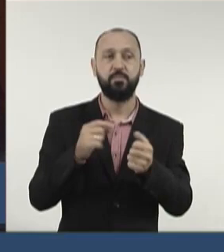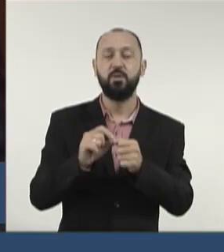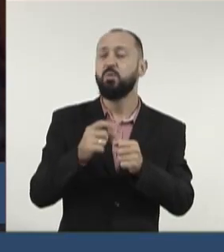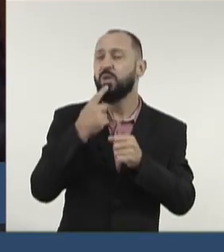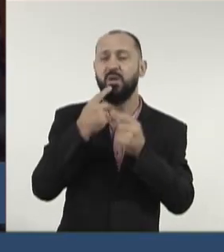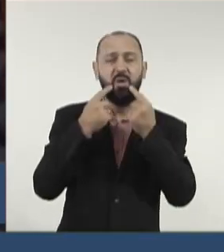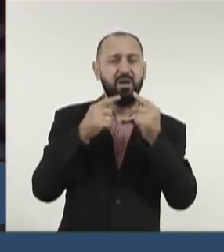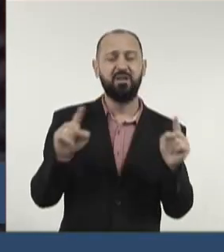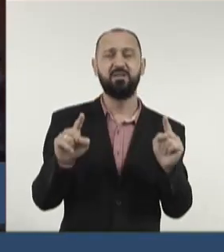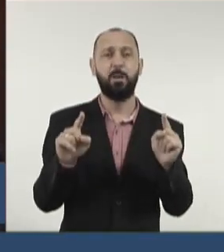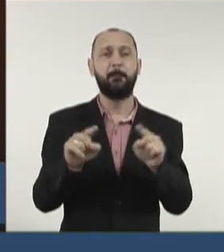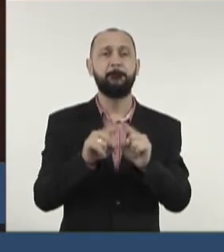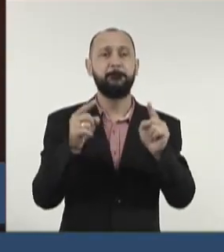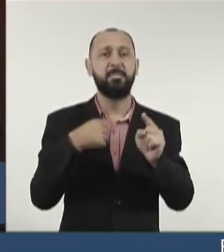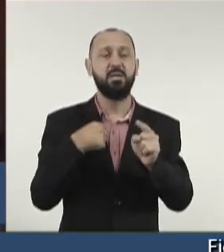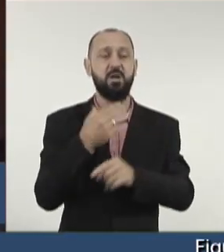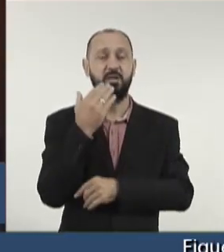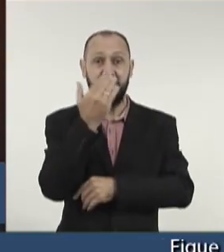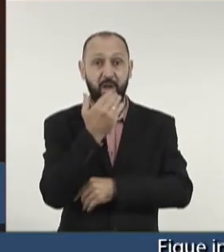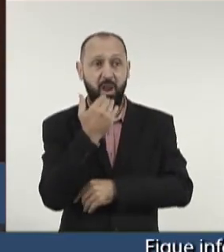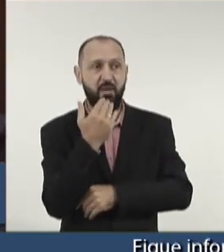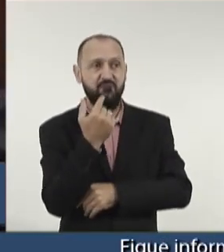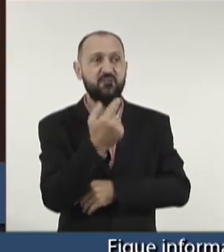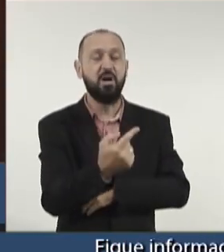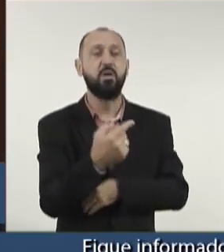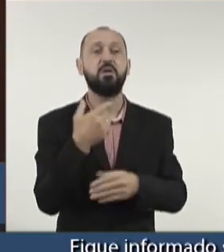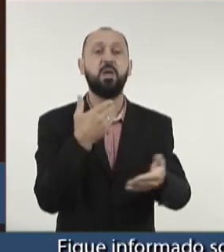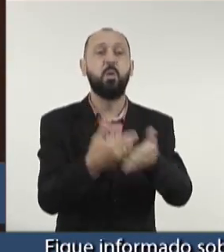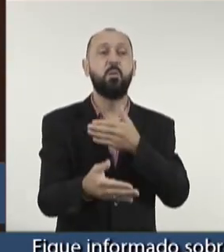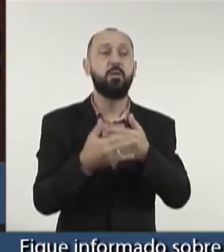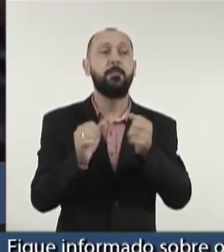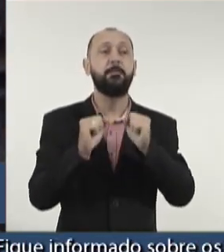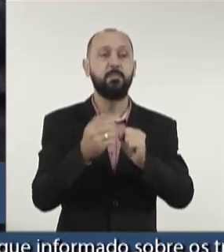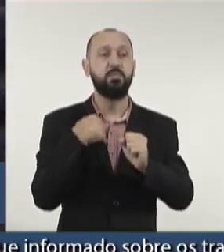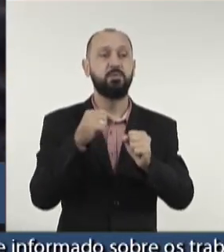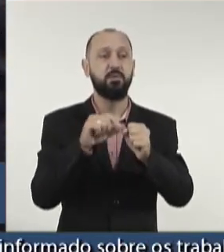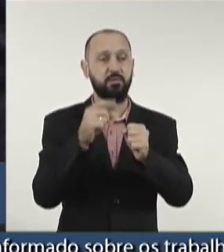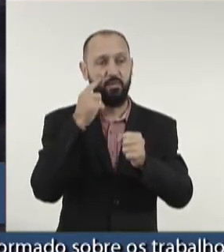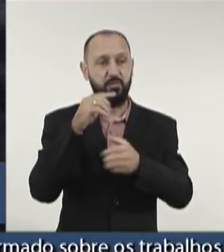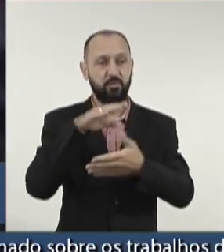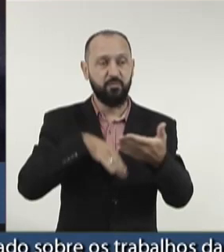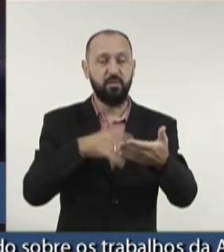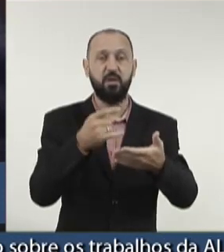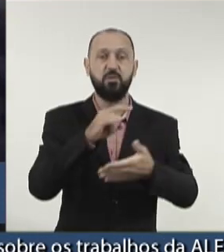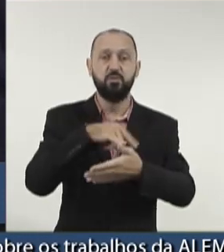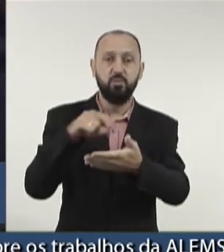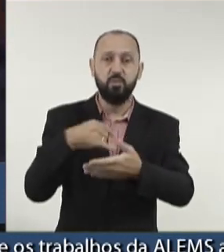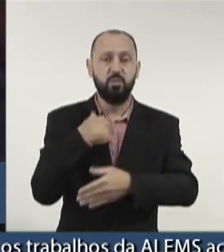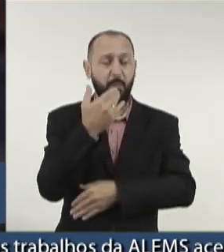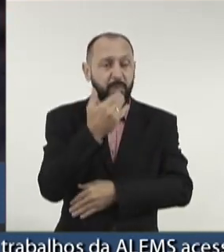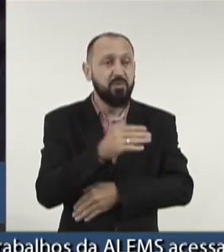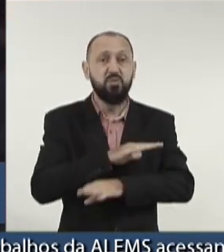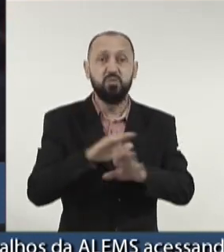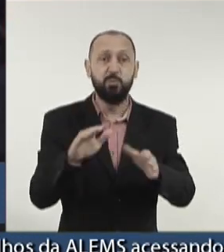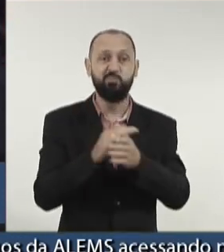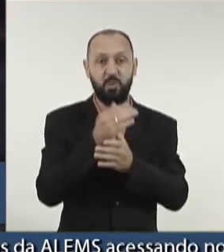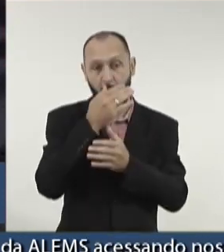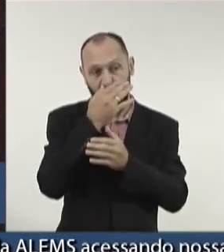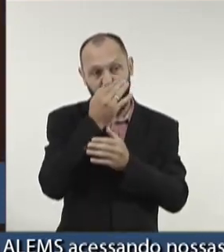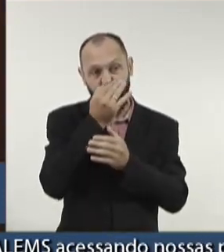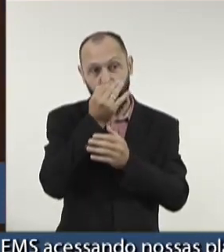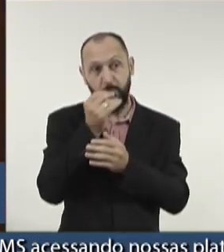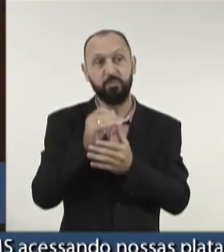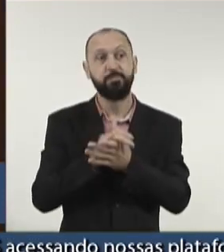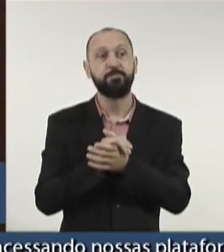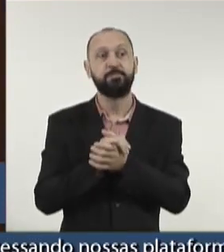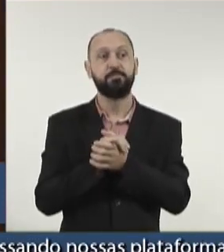criticar, mas saiu da boca dele que qualquer um poderia ter acesso à auditoria aos documentos que eu estou pedindo. Aí a casa vem e